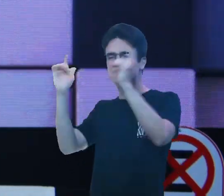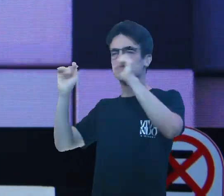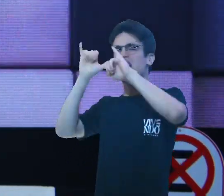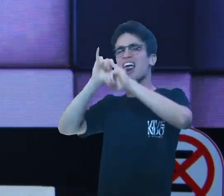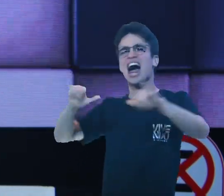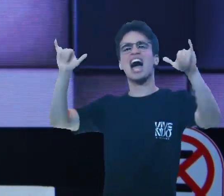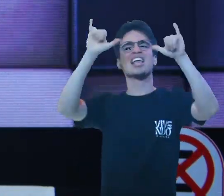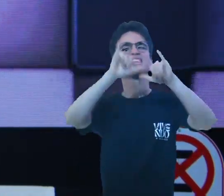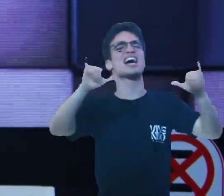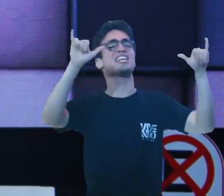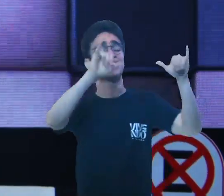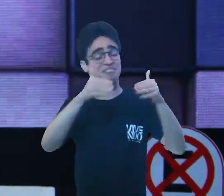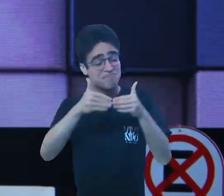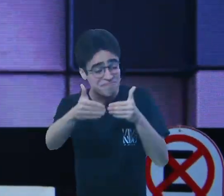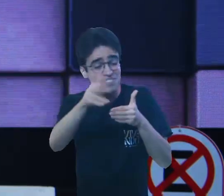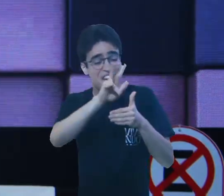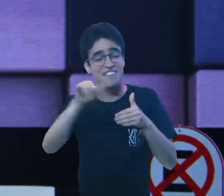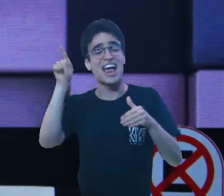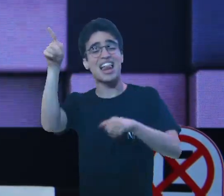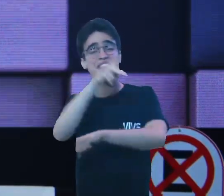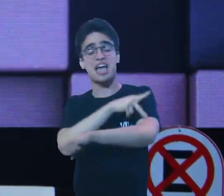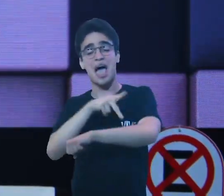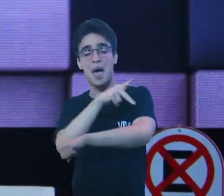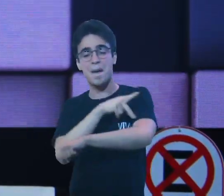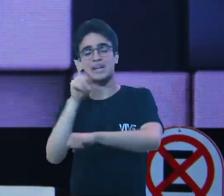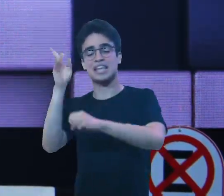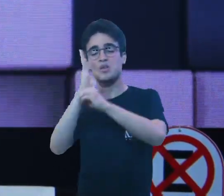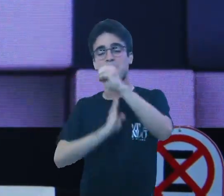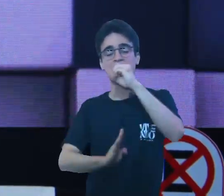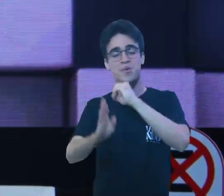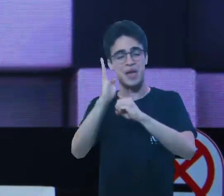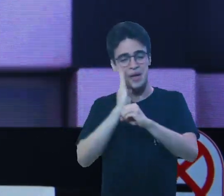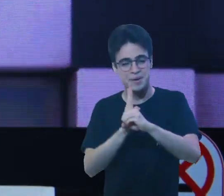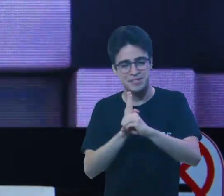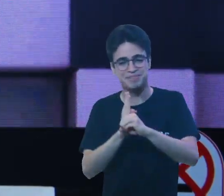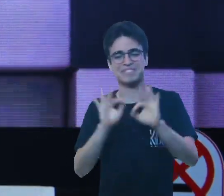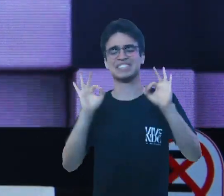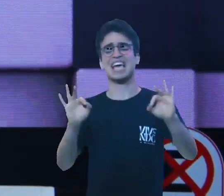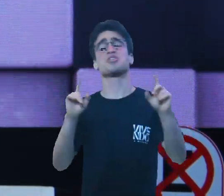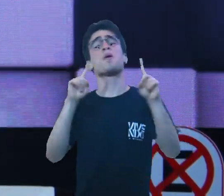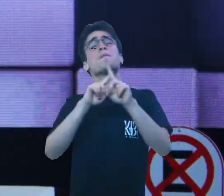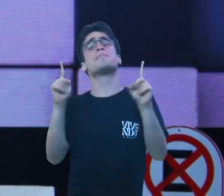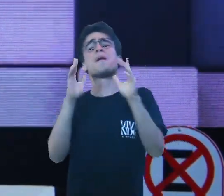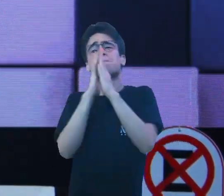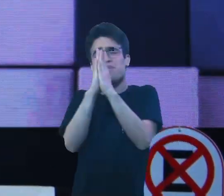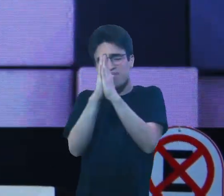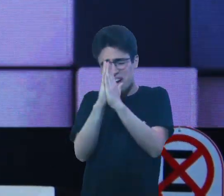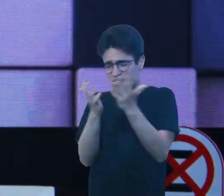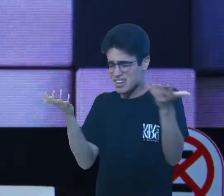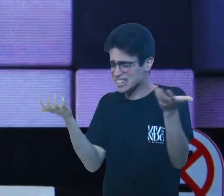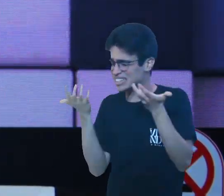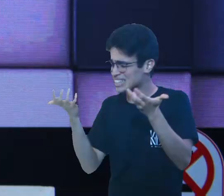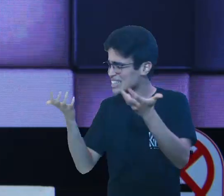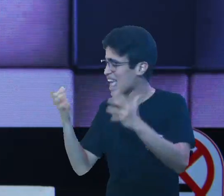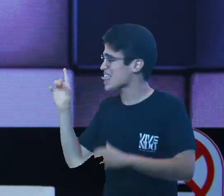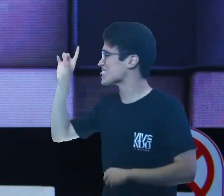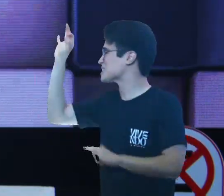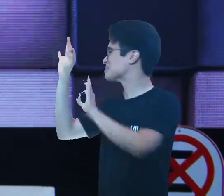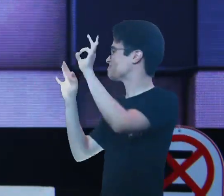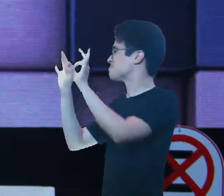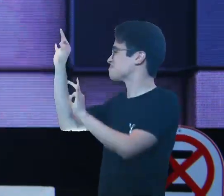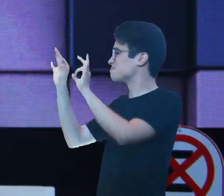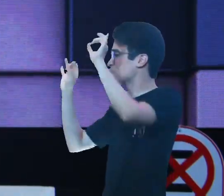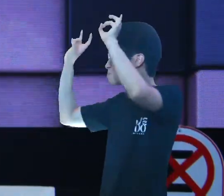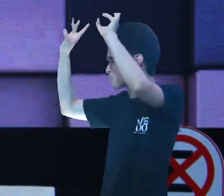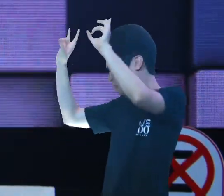praça, como vamos fazê-lo ali no Barigui. Mas nós queremos receber toda essa dádiva do Senhor com